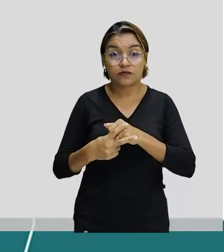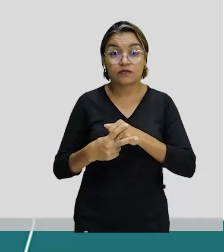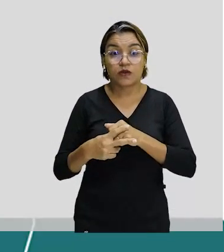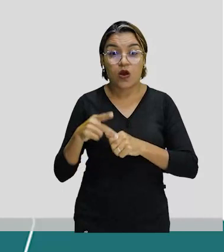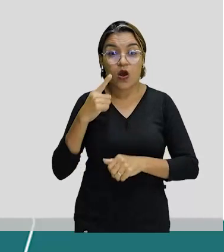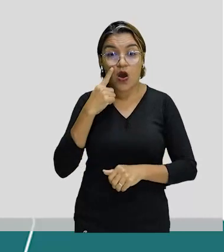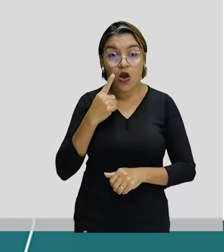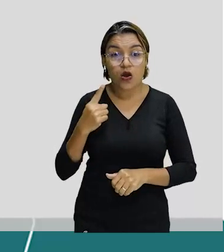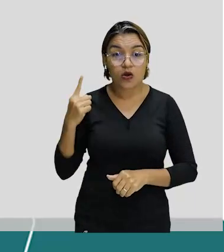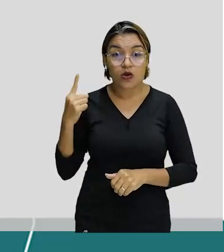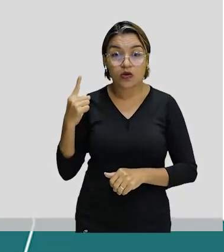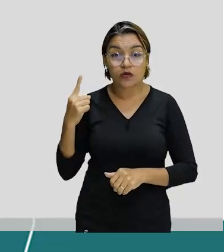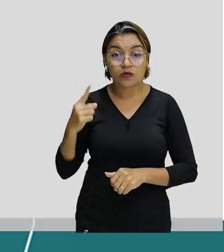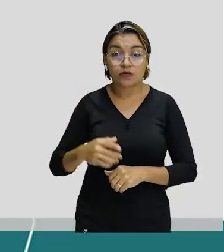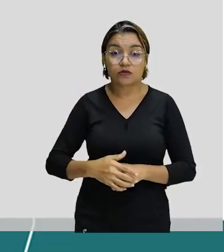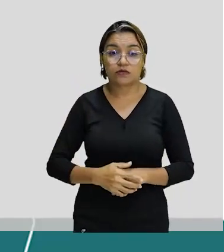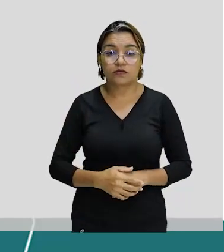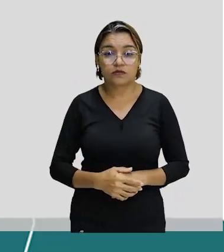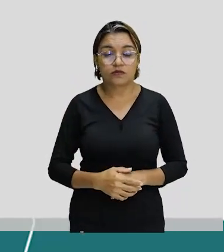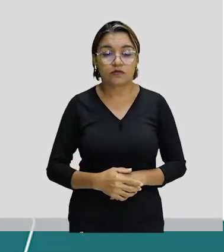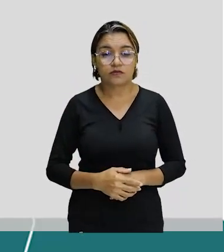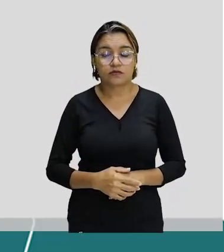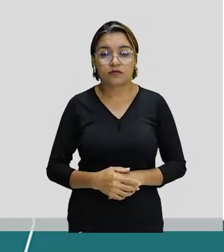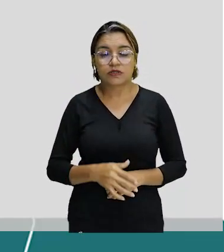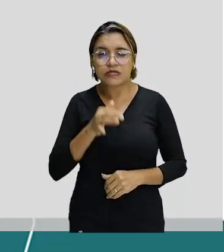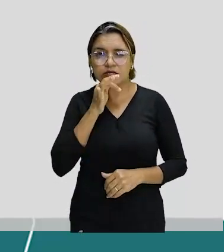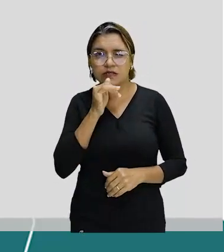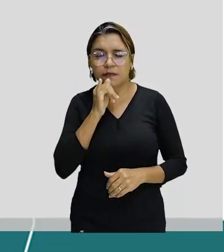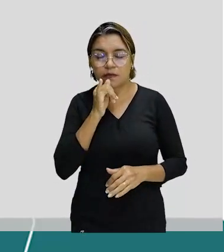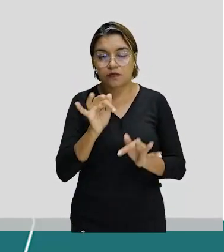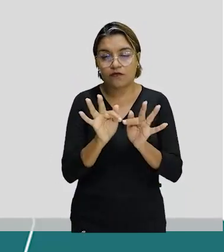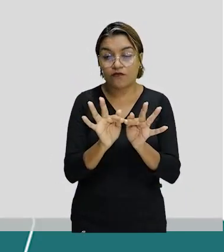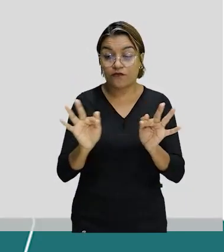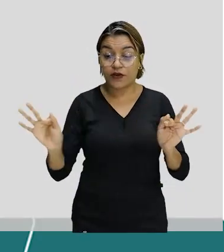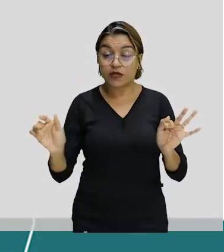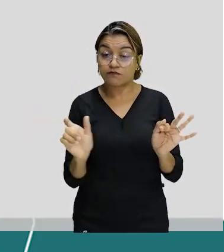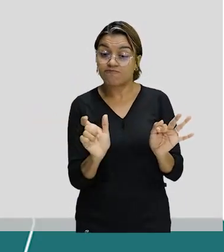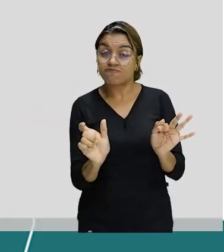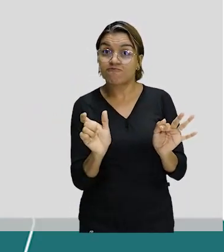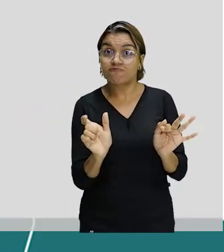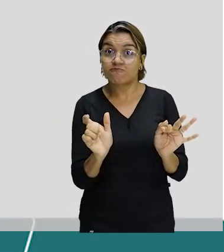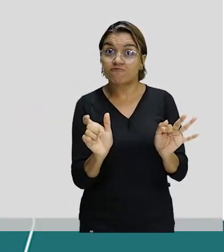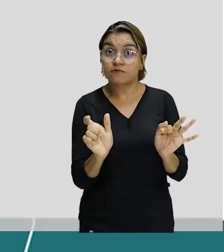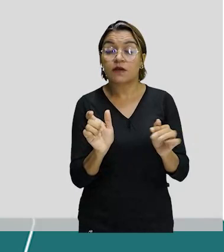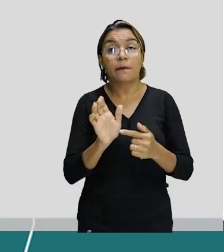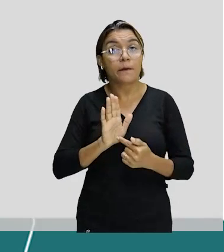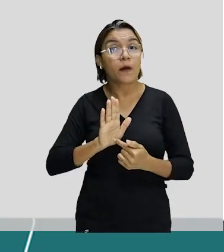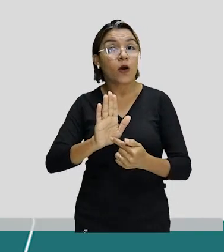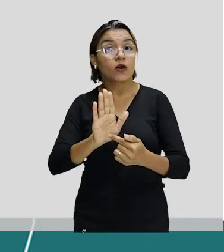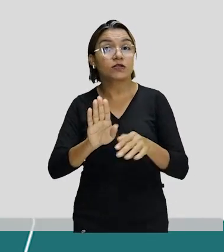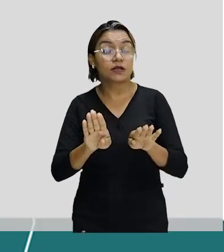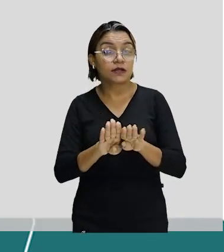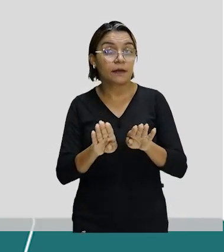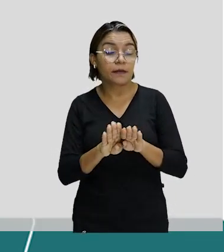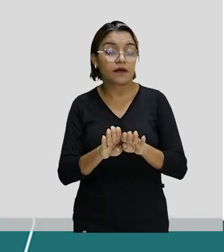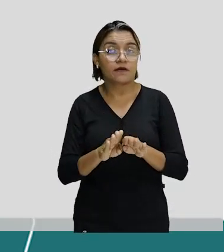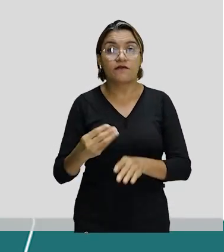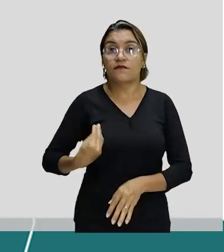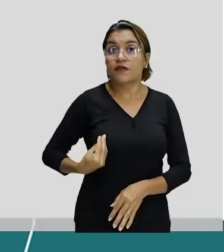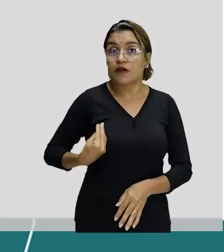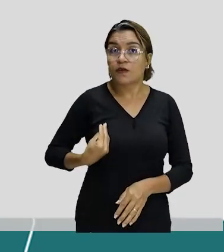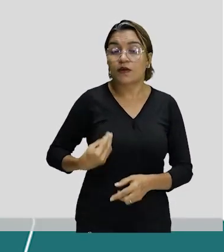the sentence, ou in the middle of the sentence, no meio da sentença, eles podem expressar também